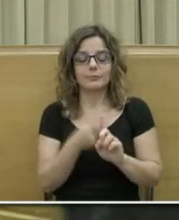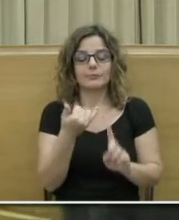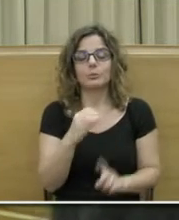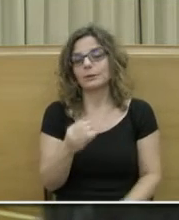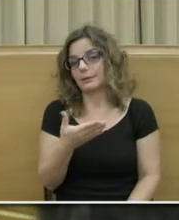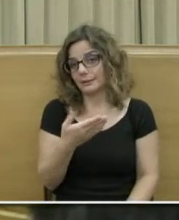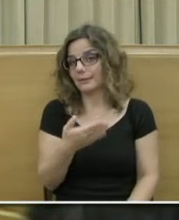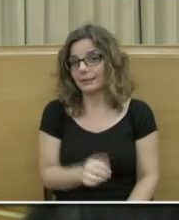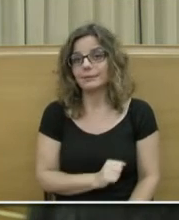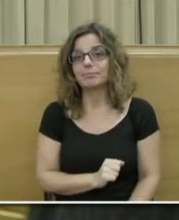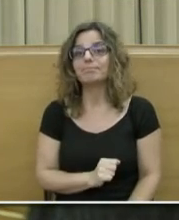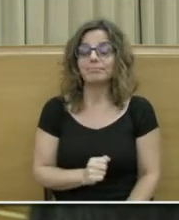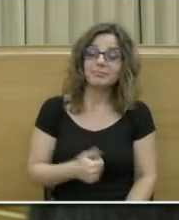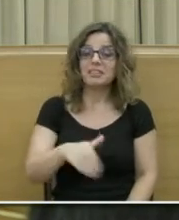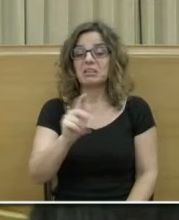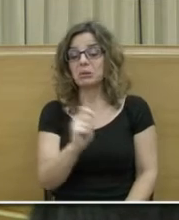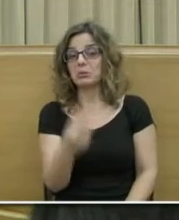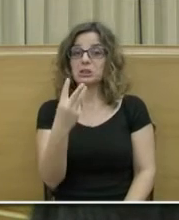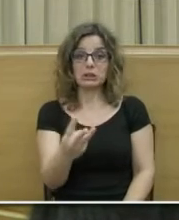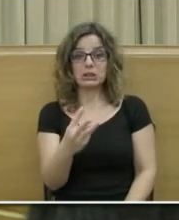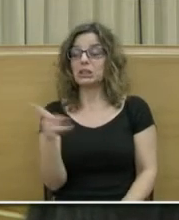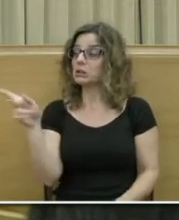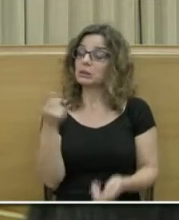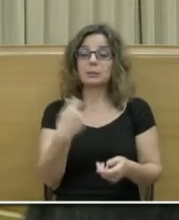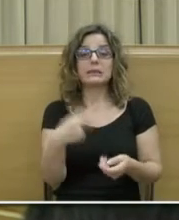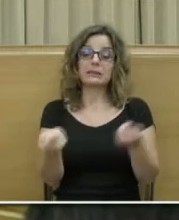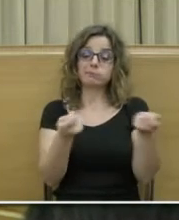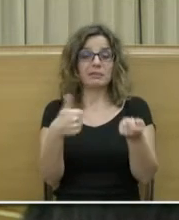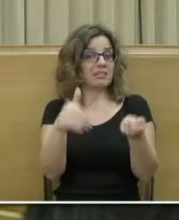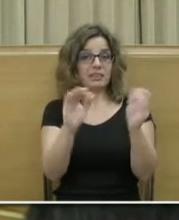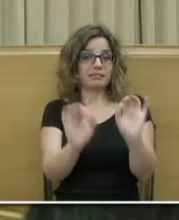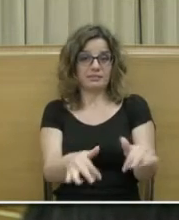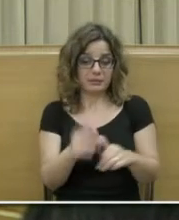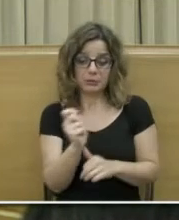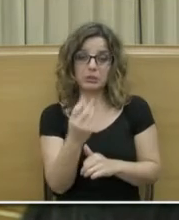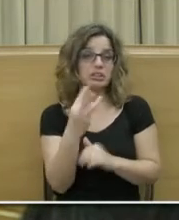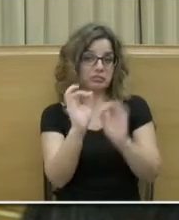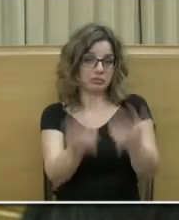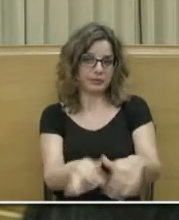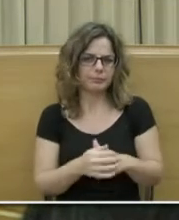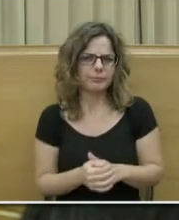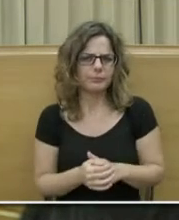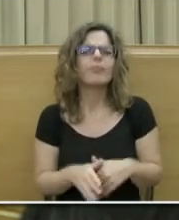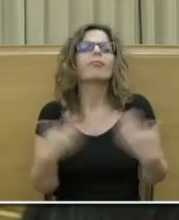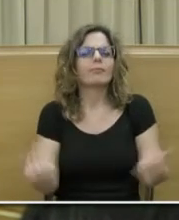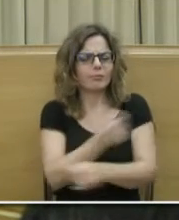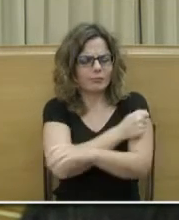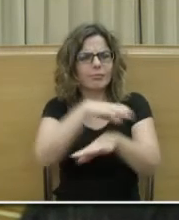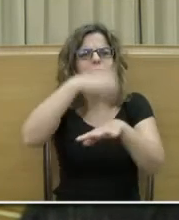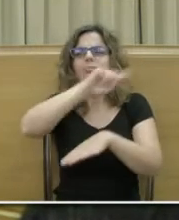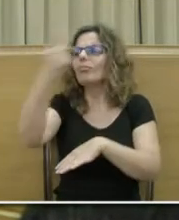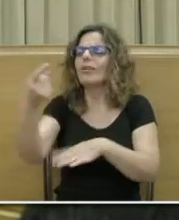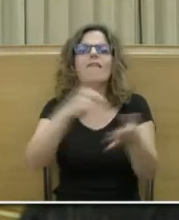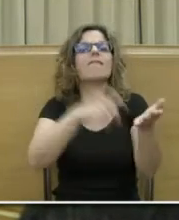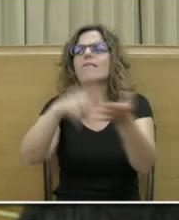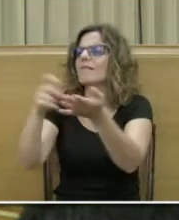2017, a cerca de 3 meses do final do mandato, e se relativamente aos outros edifícios